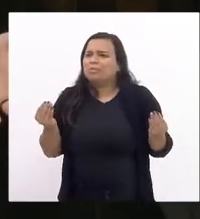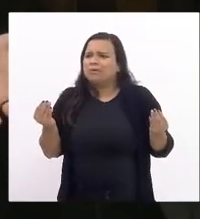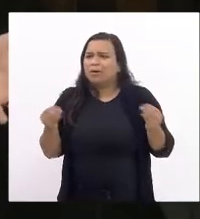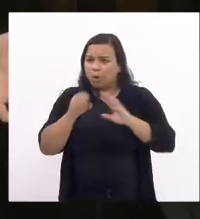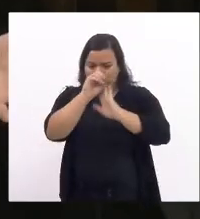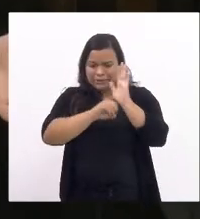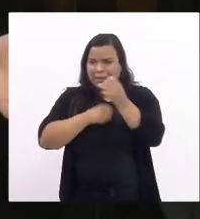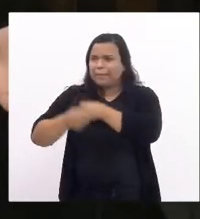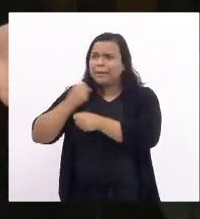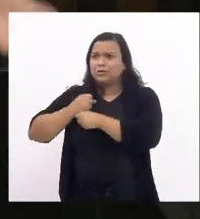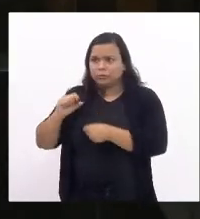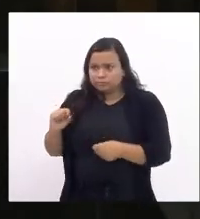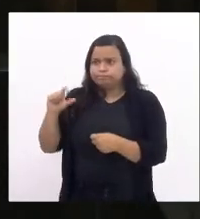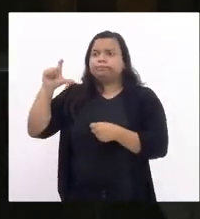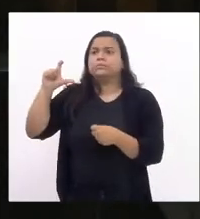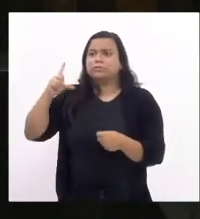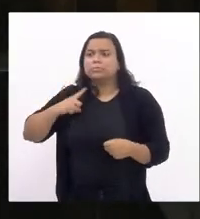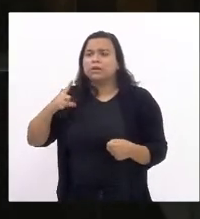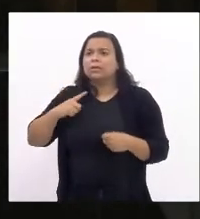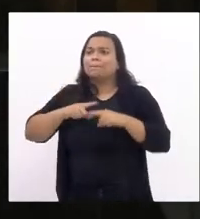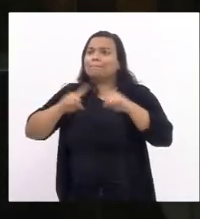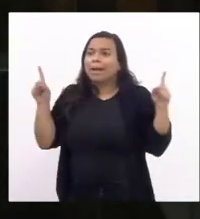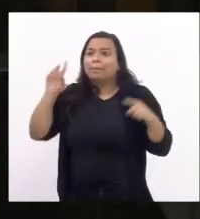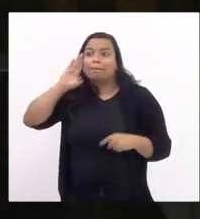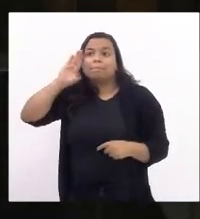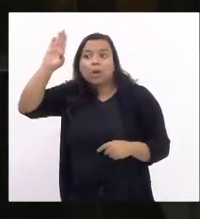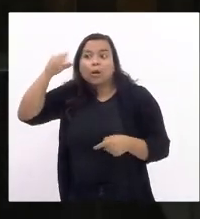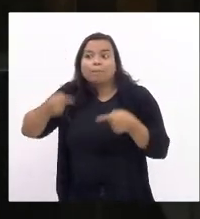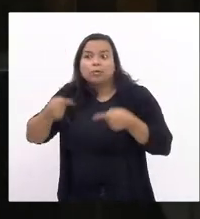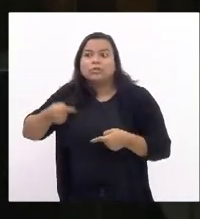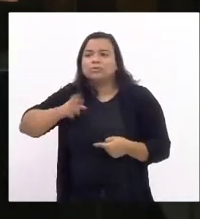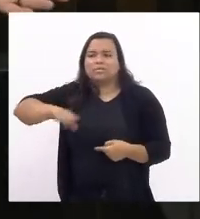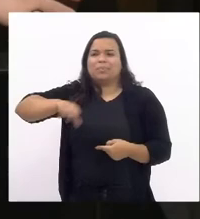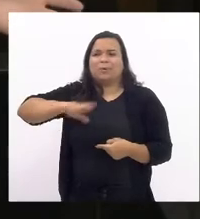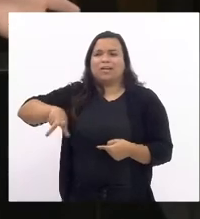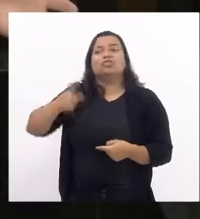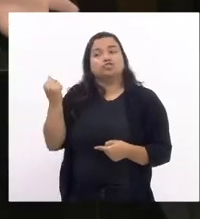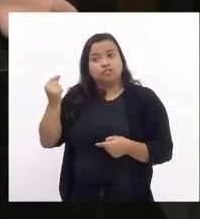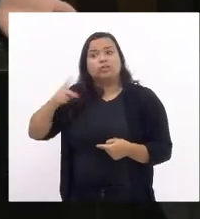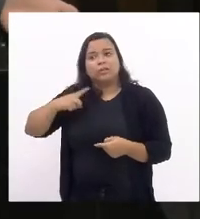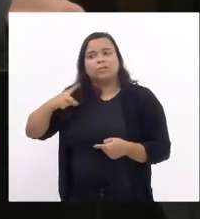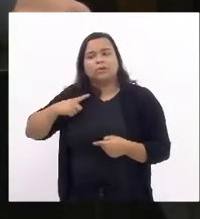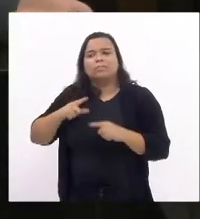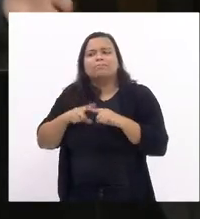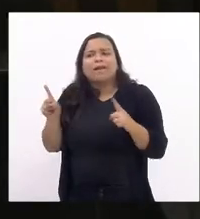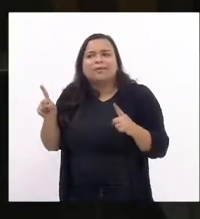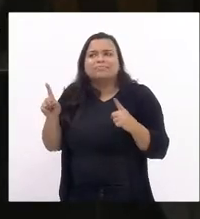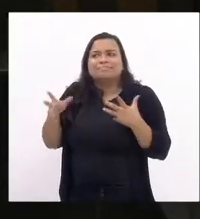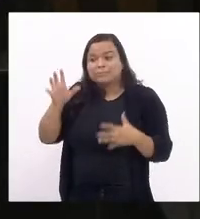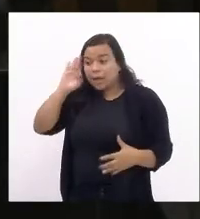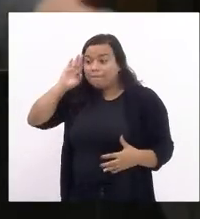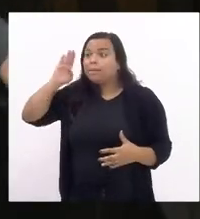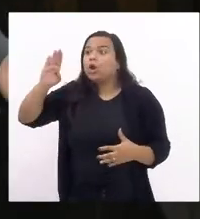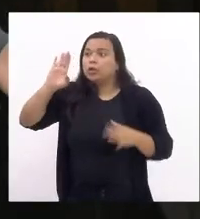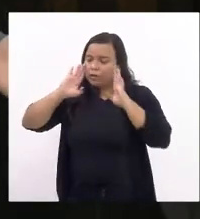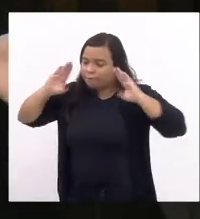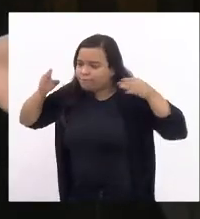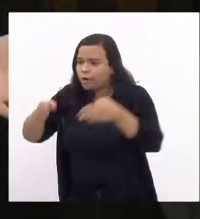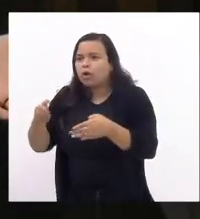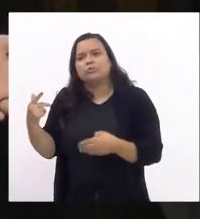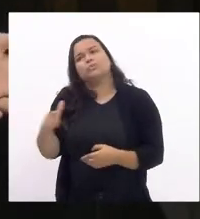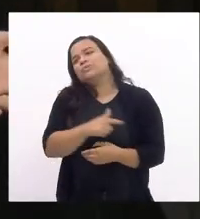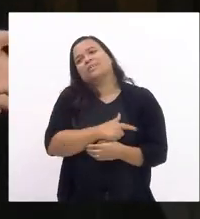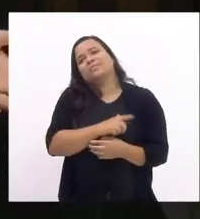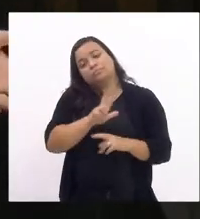dinheiro, mas não foi prioridade política. Aí faltou dinheiro, porque não foi prioridade política.